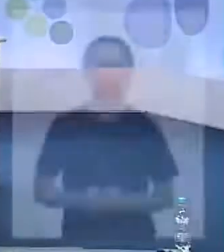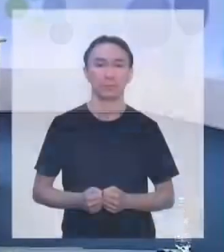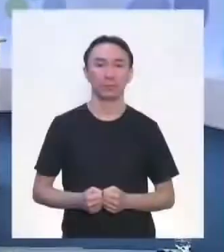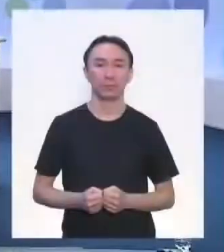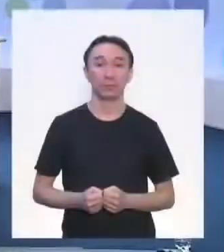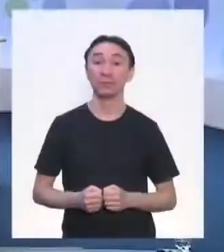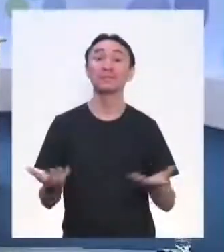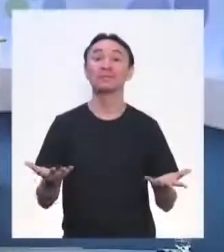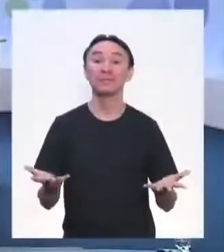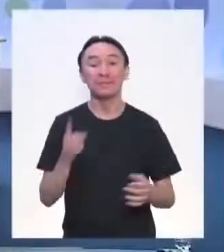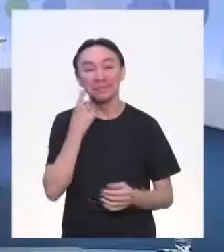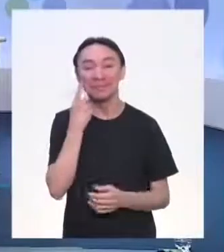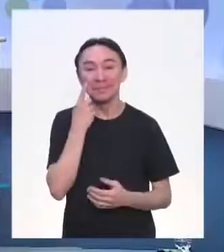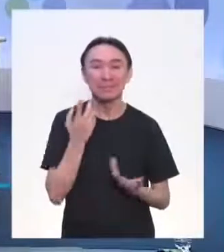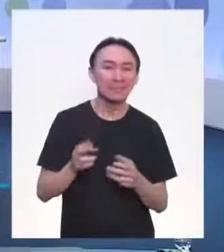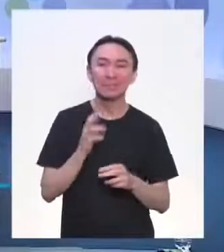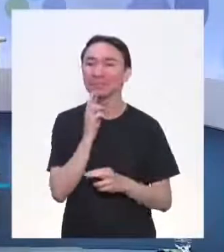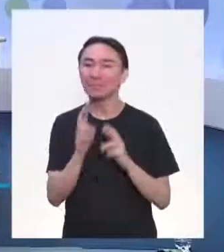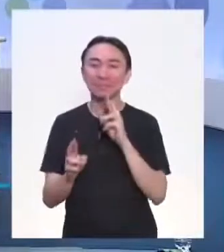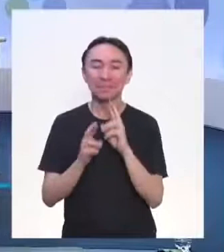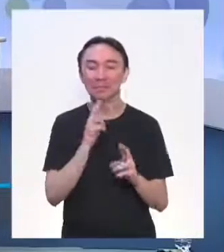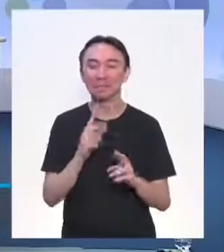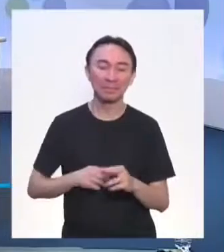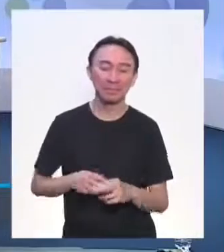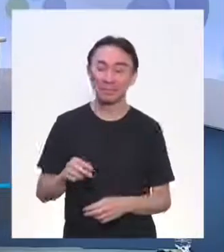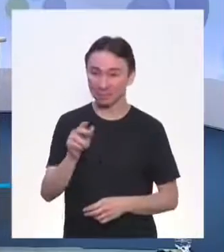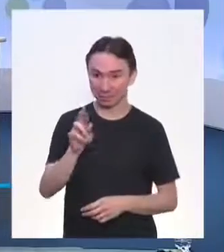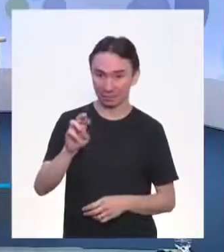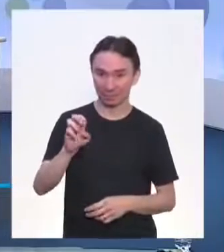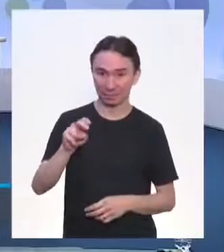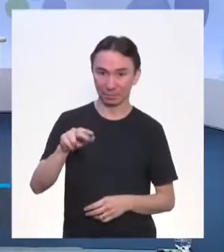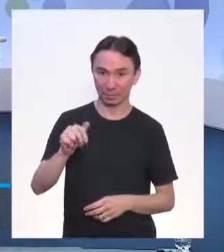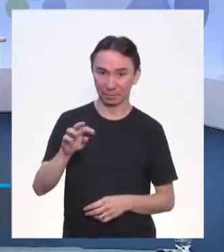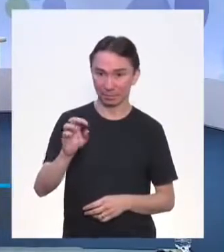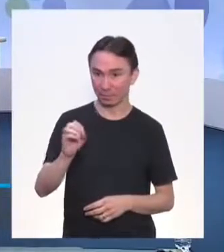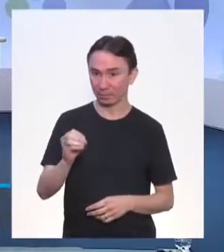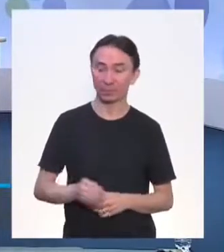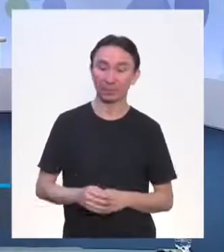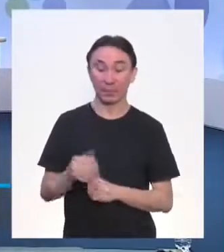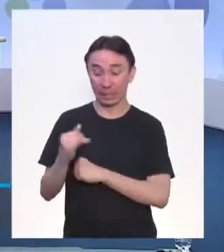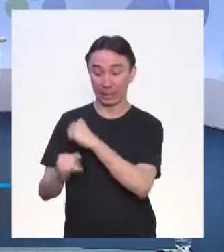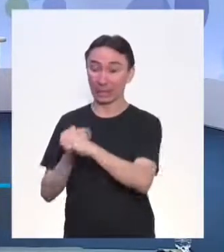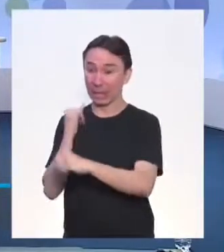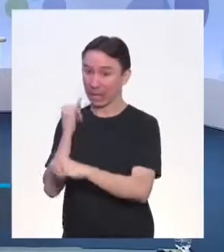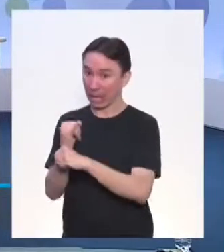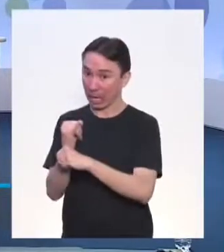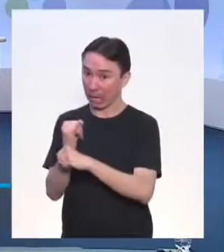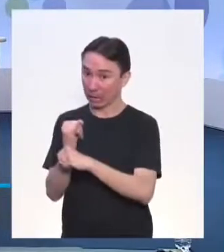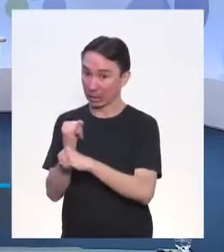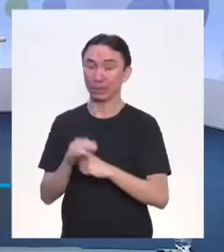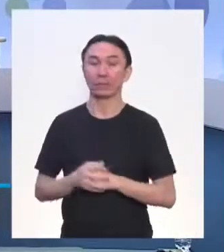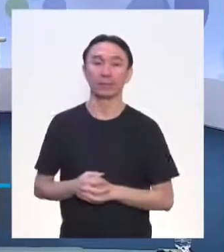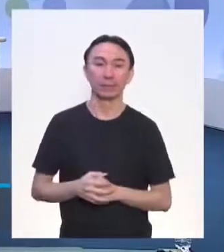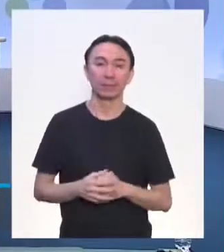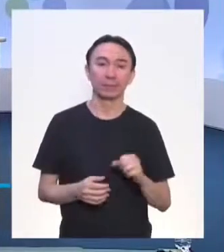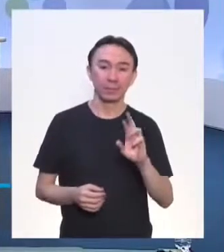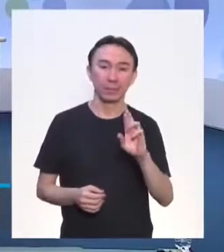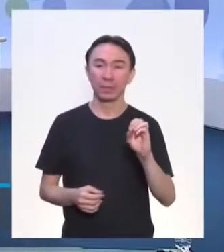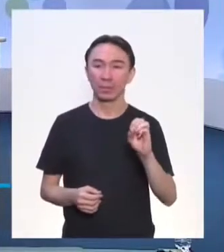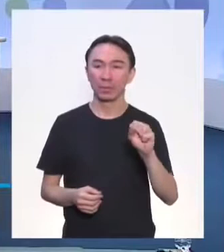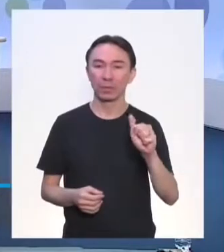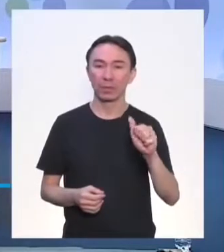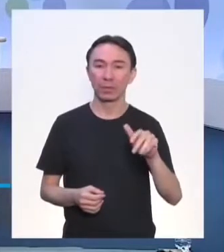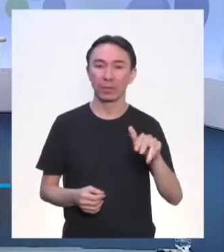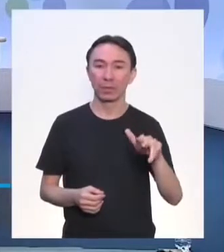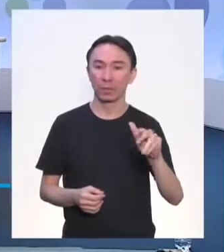E aí, Elaine, algumas respostas? Pro Renato colocou internet. Vamos lá. Pro Rosana colocou: